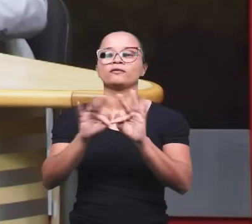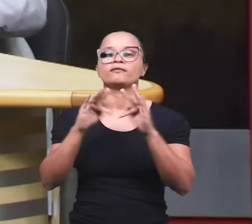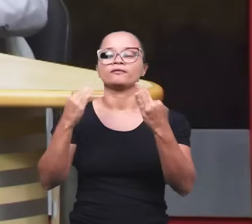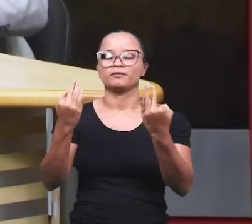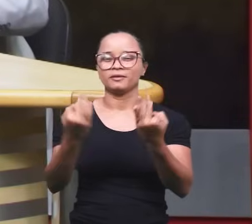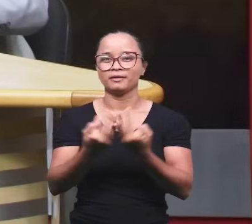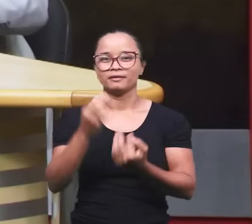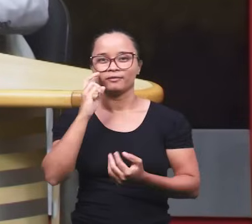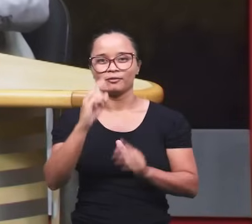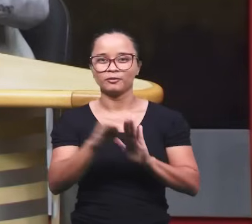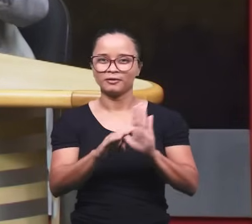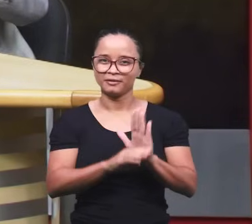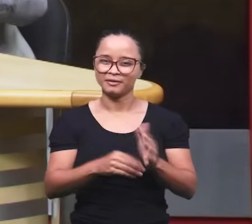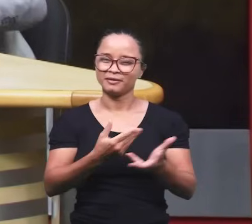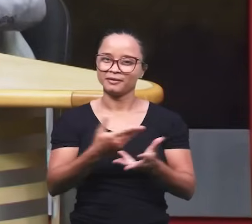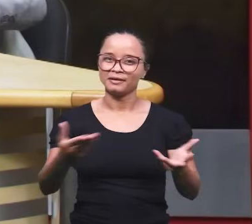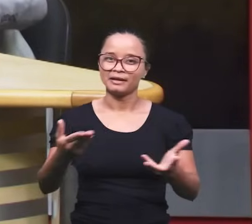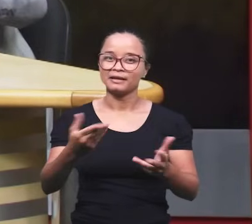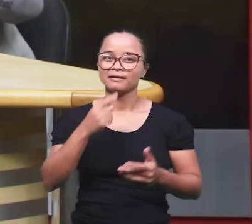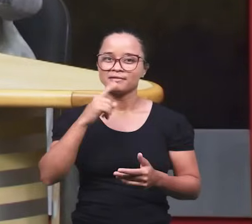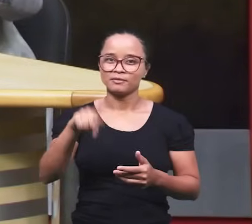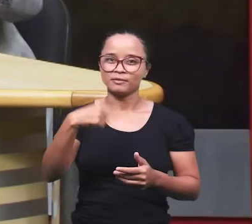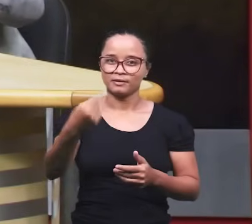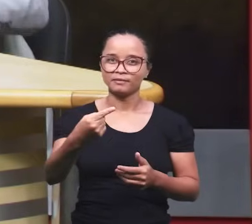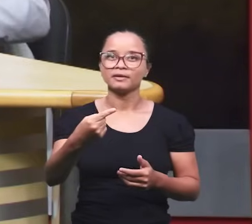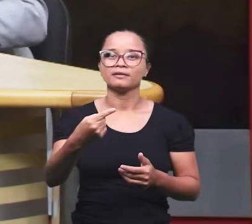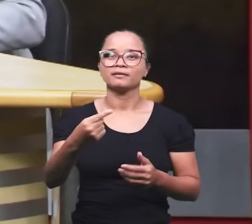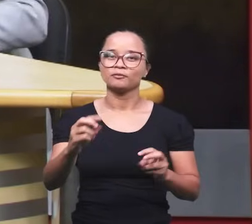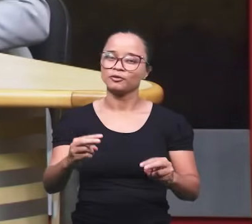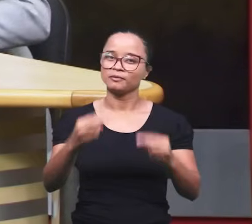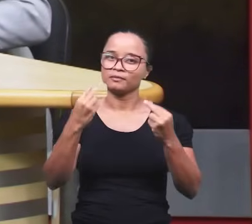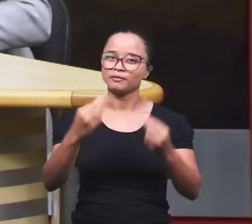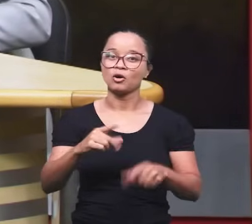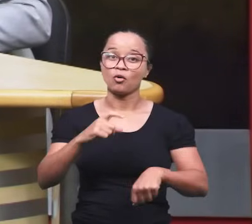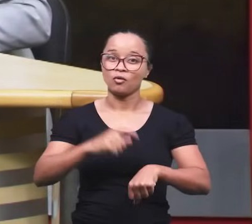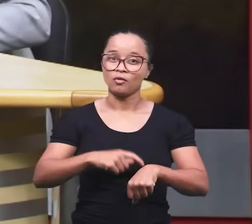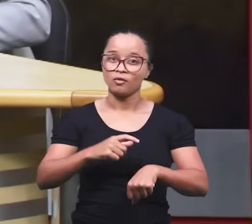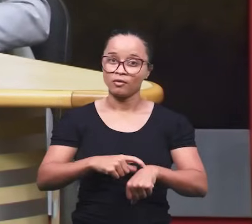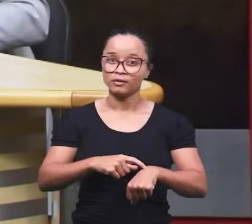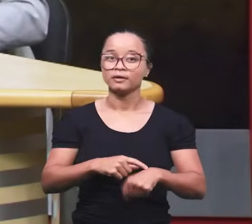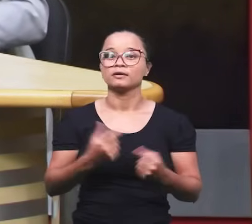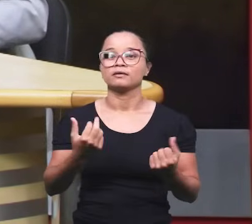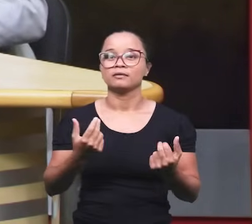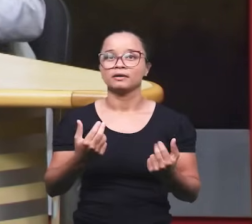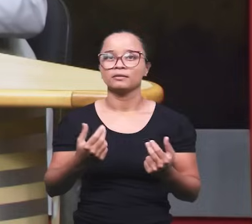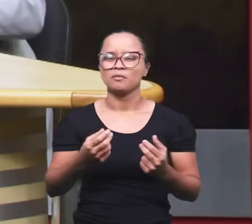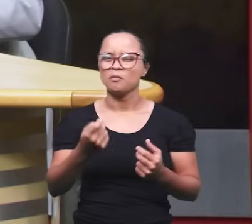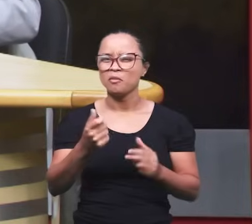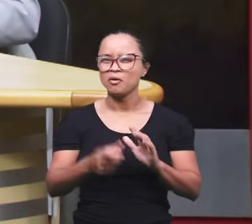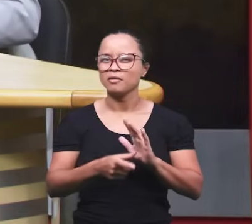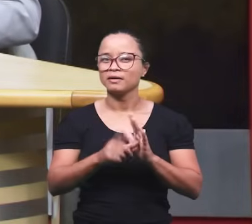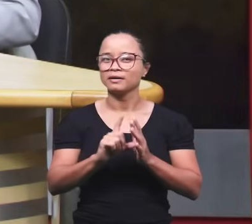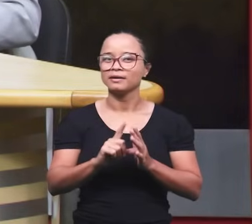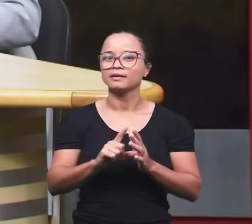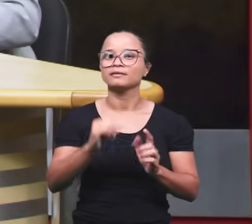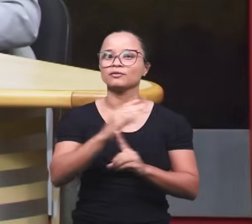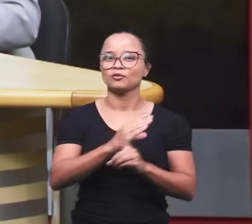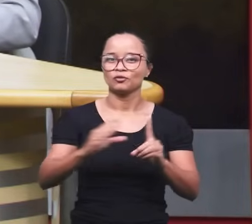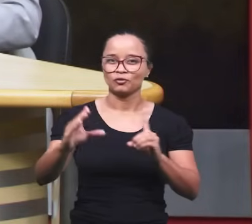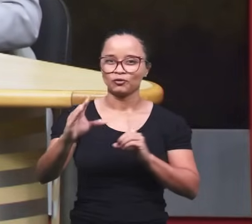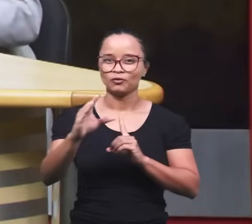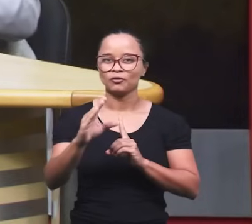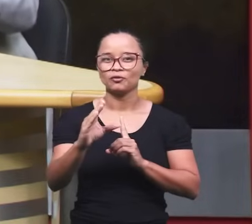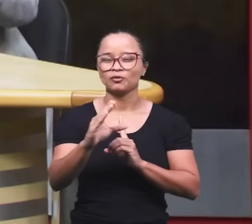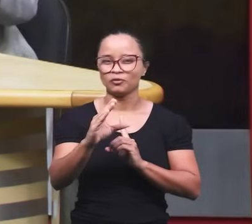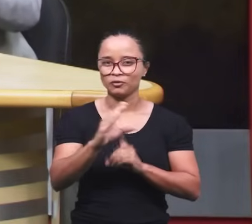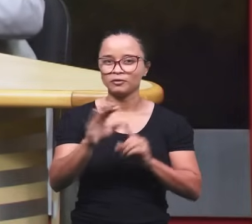à família tá você assistiu o programa de hoje Convido você a assistir o programa da semana que vem no mesmo horário um pouco antes eh do culto